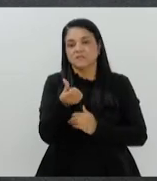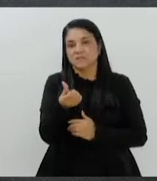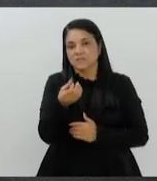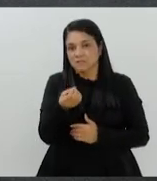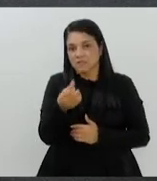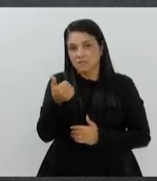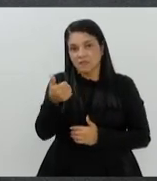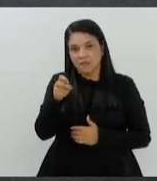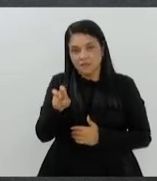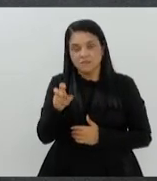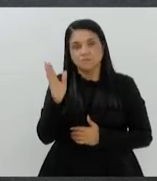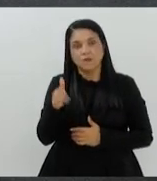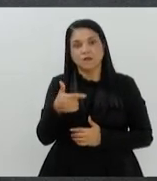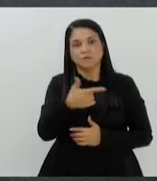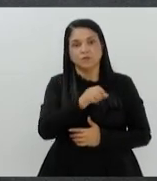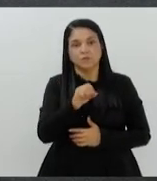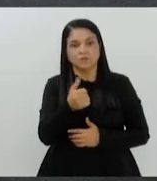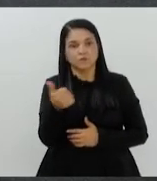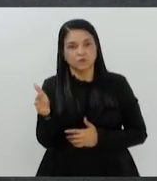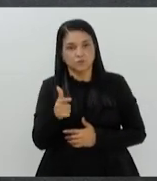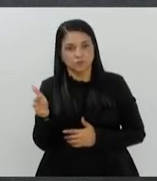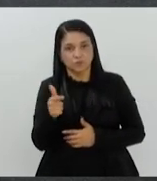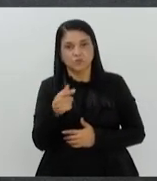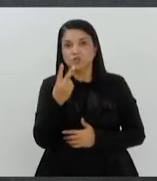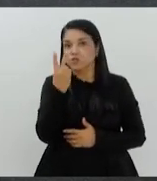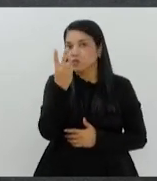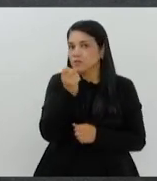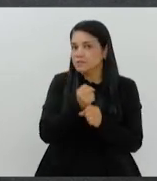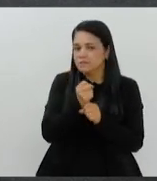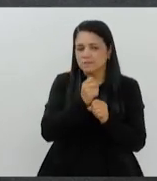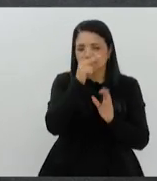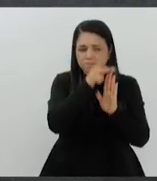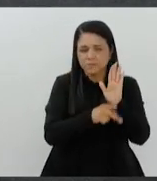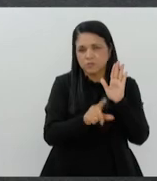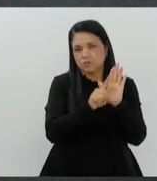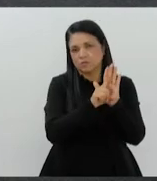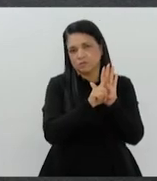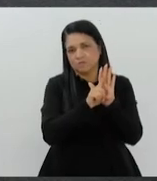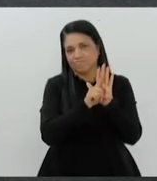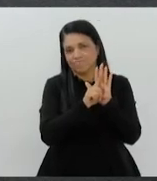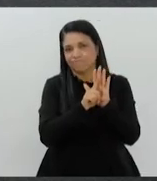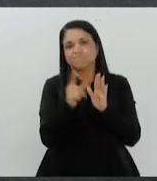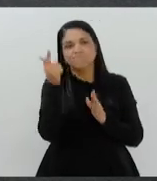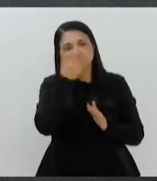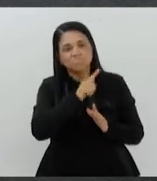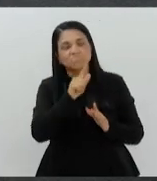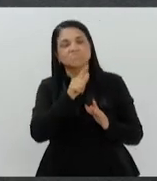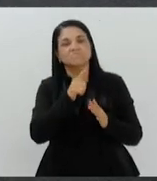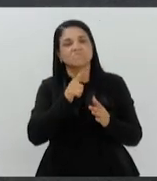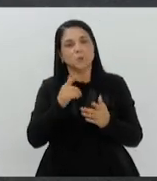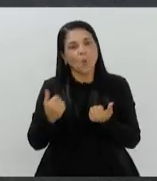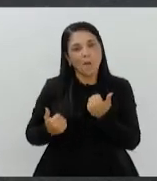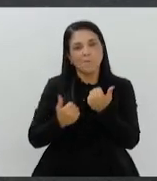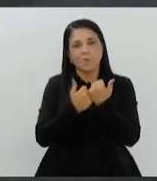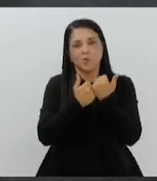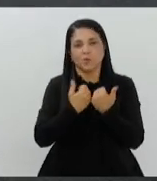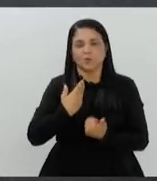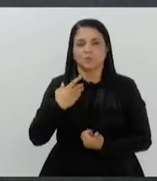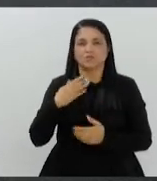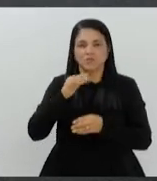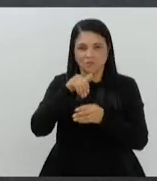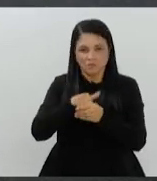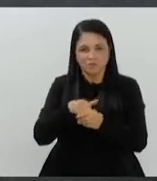6015 de 2022. Já tem 2 anos esse projeto, seguramente vamos contar com o apoio dos nossos